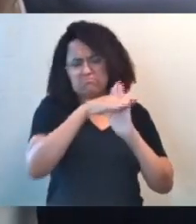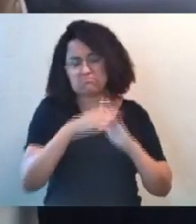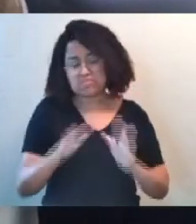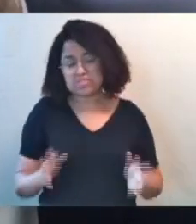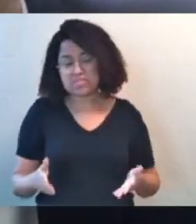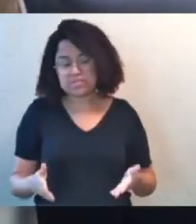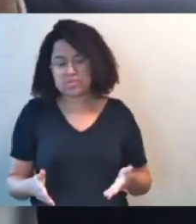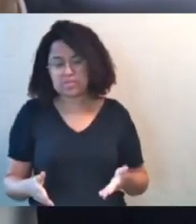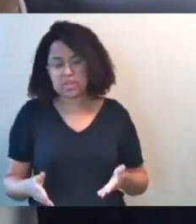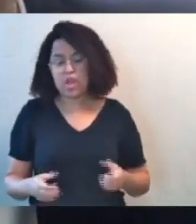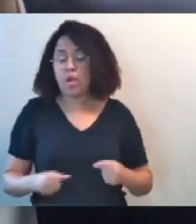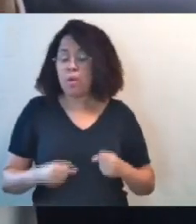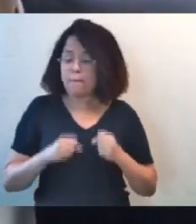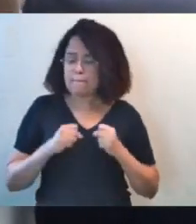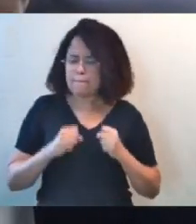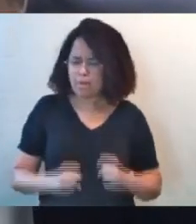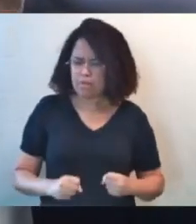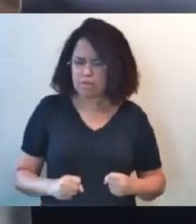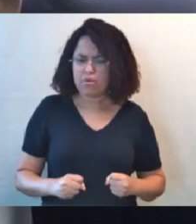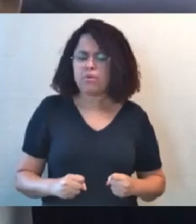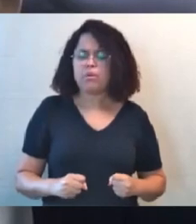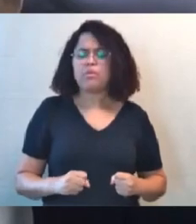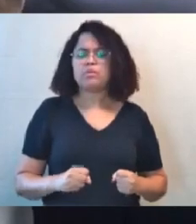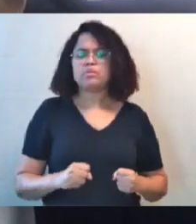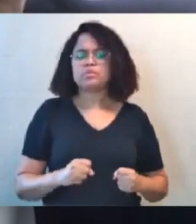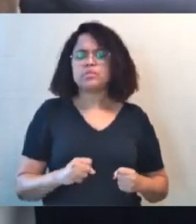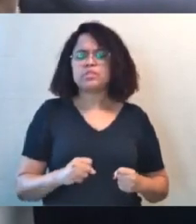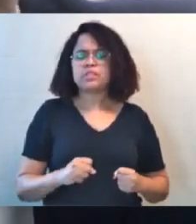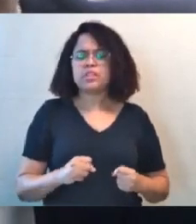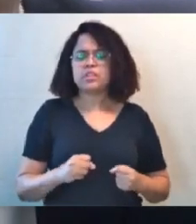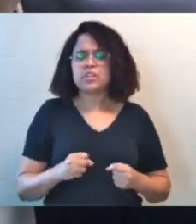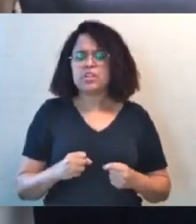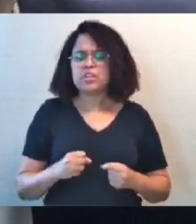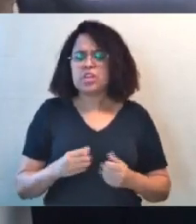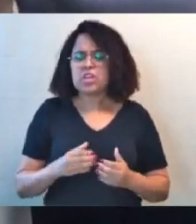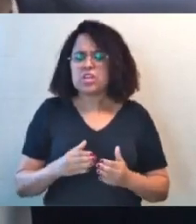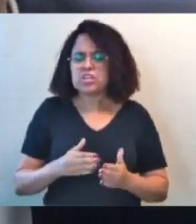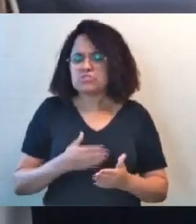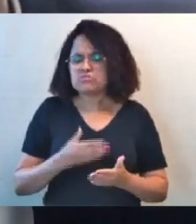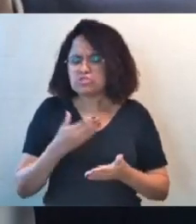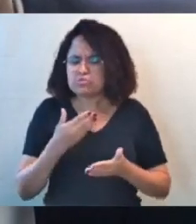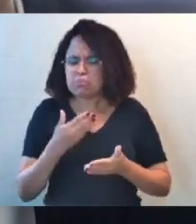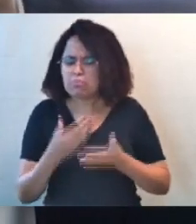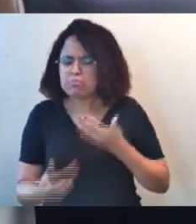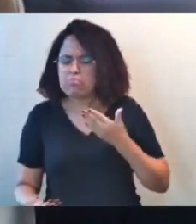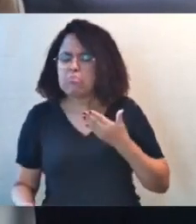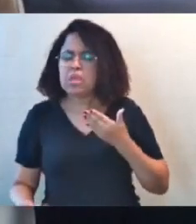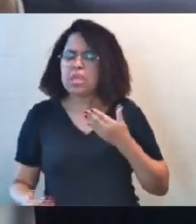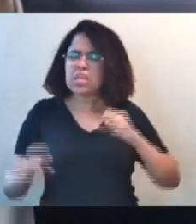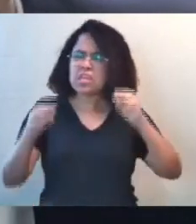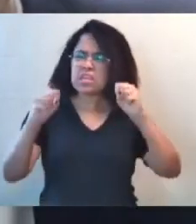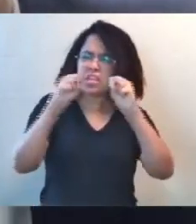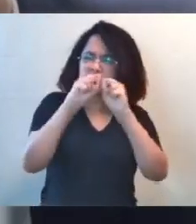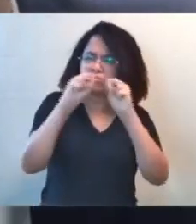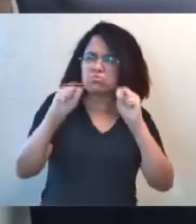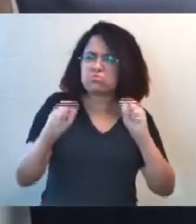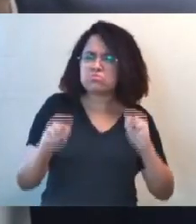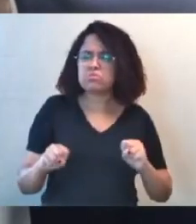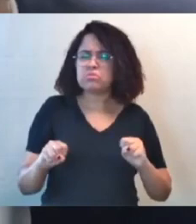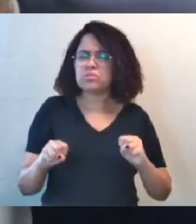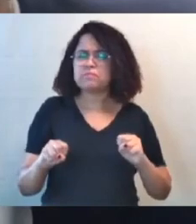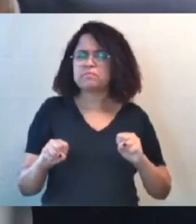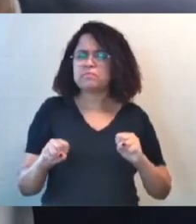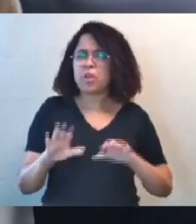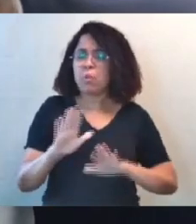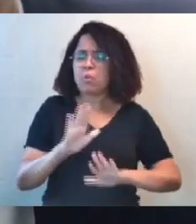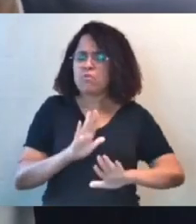pode gerar uma séria disrupção na estrutura toda. Então, assim, com muita